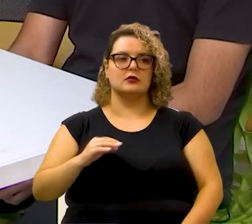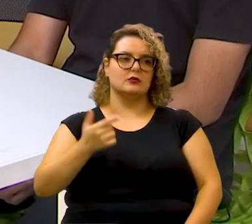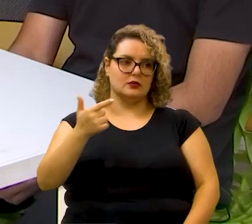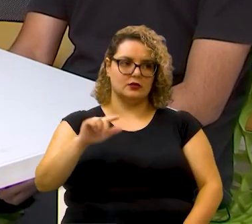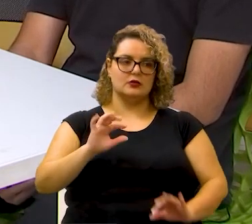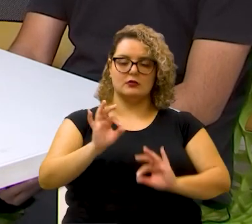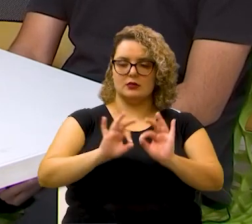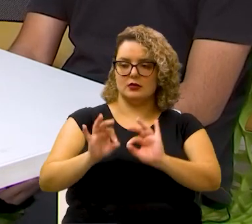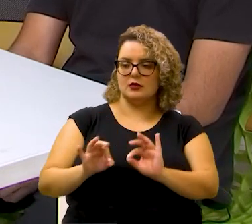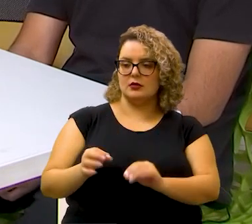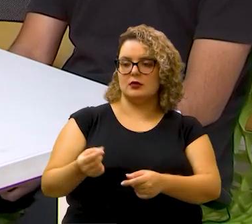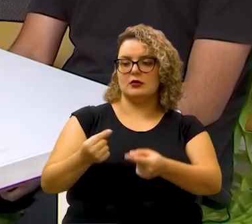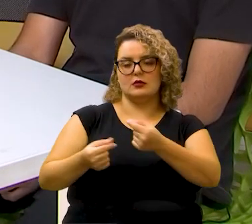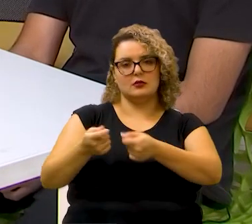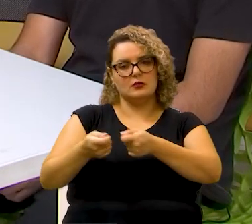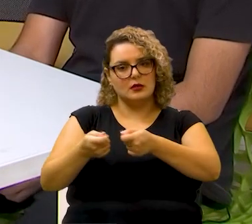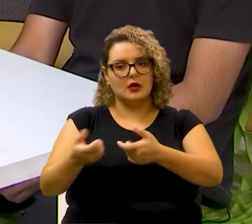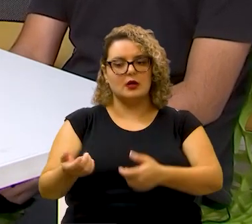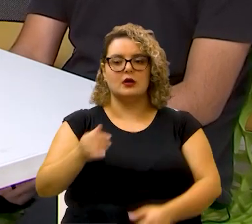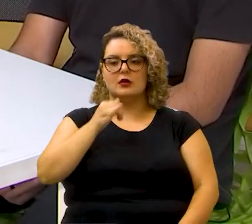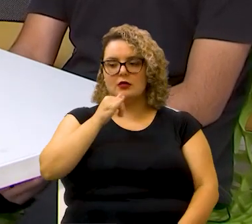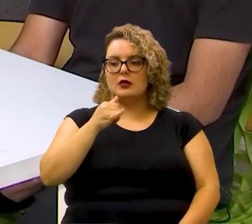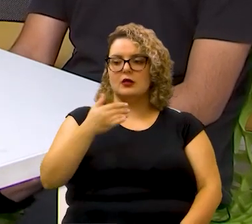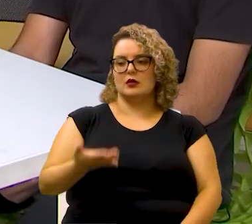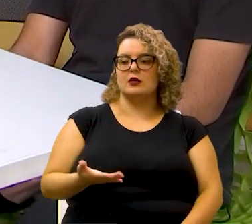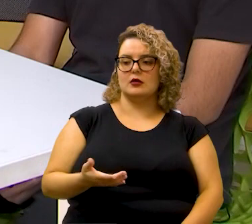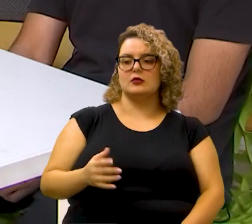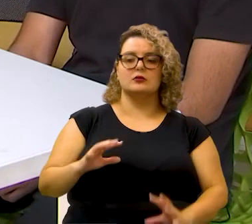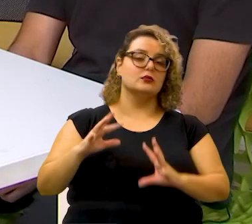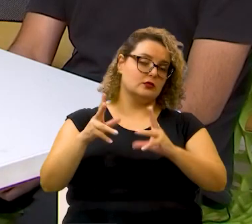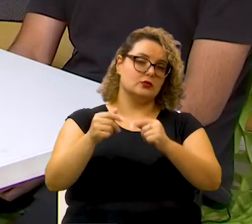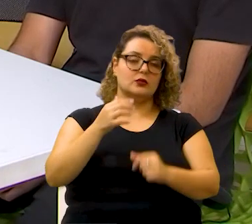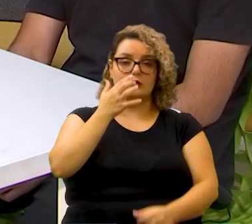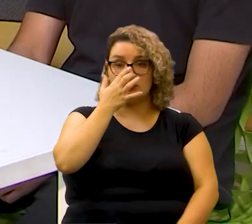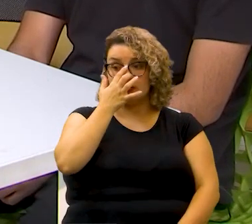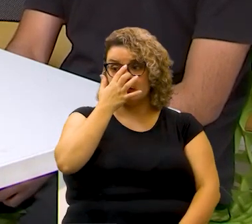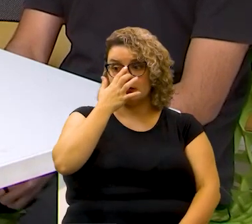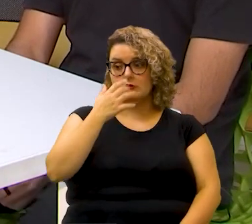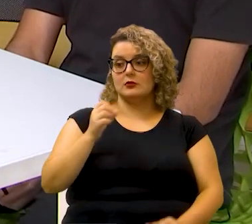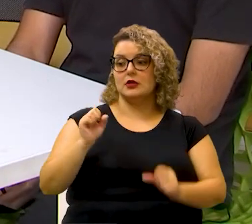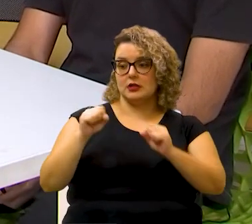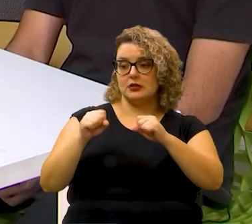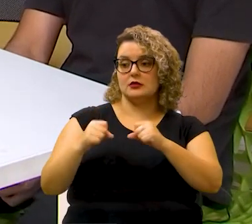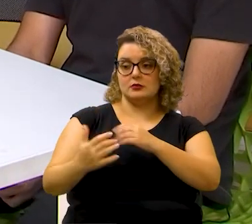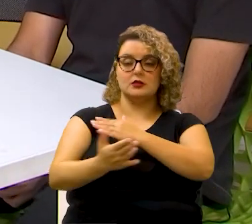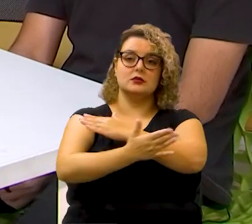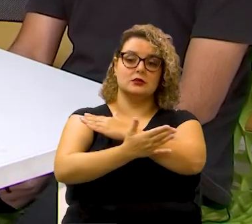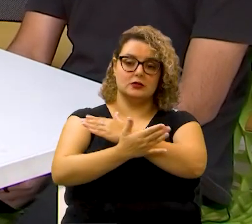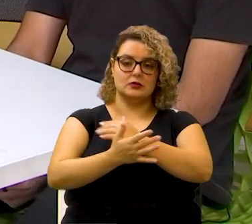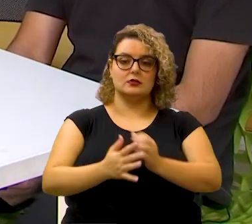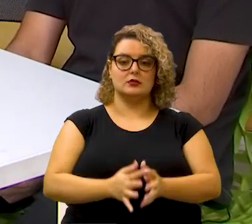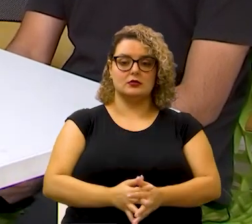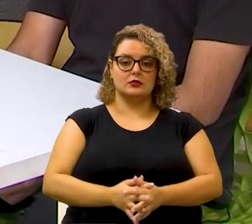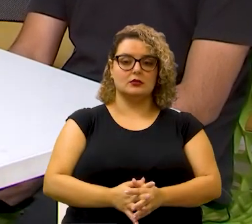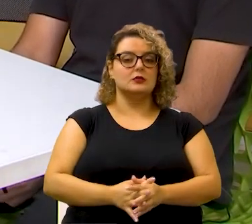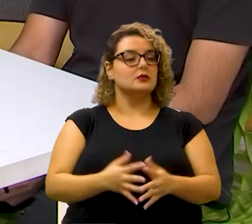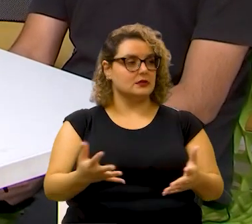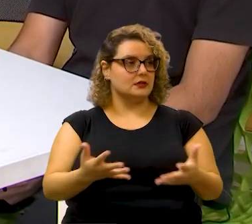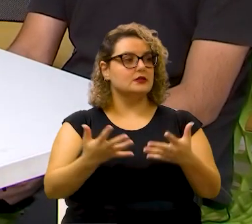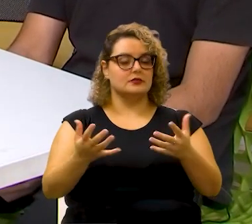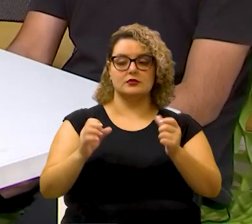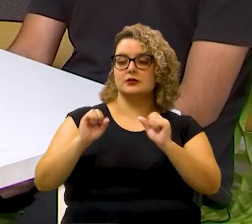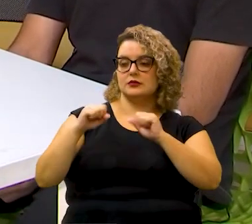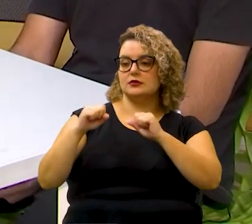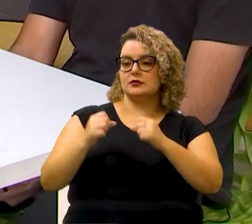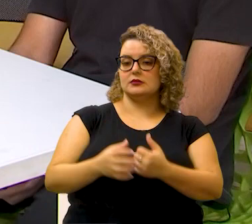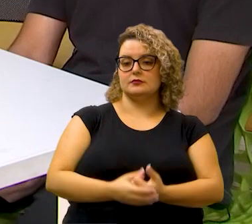do projeto, principalmente em relação à economia de energia dele e à eficiência energética dele no geral. Mas sim, auxiliou bastante. Auxiliou,